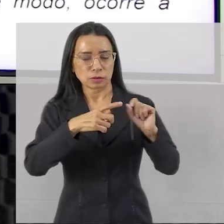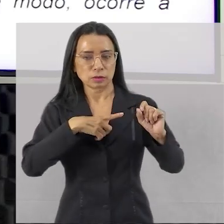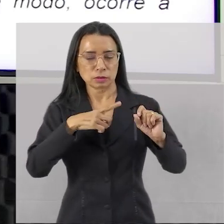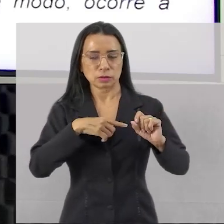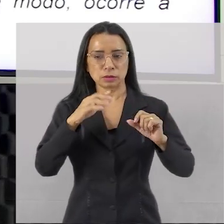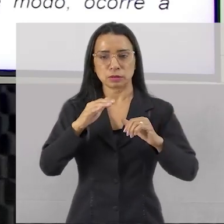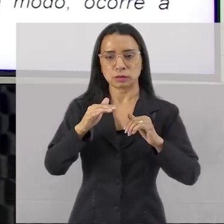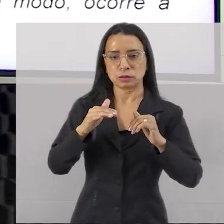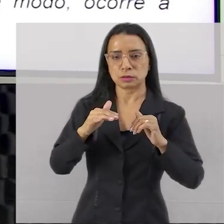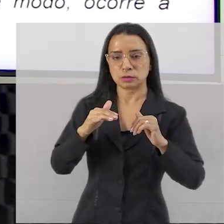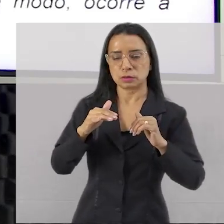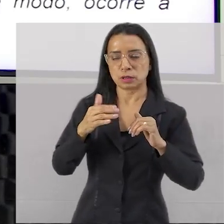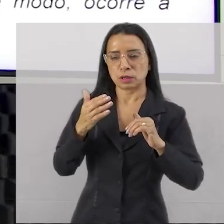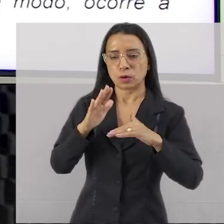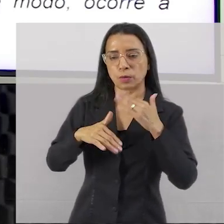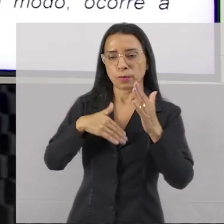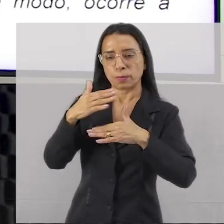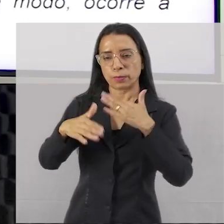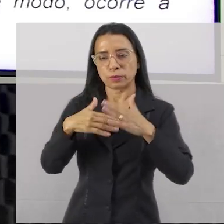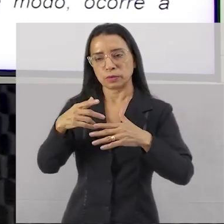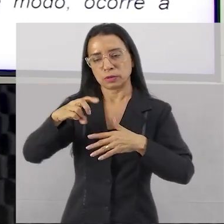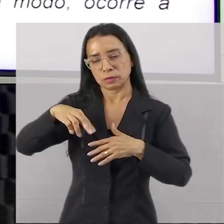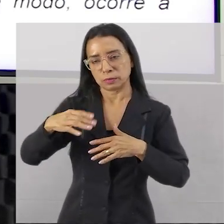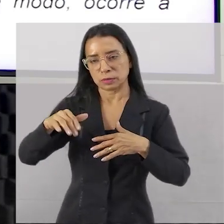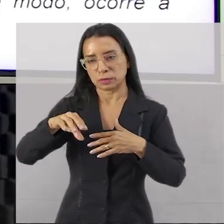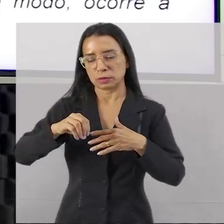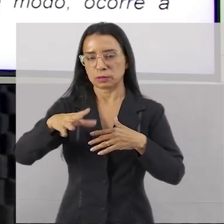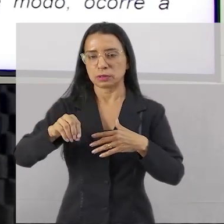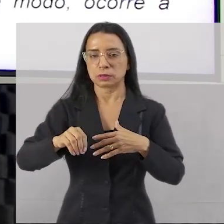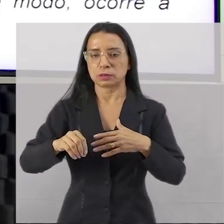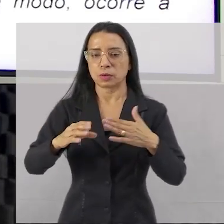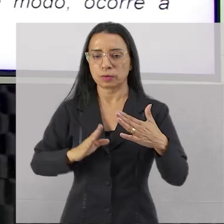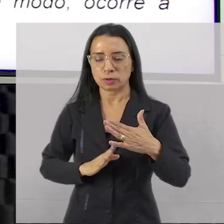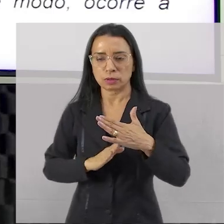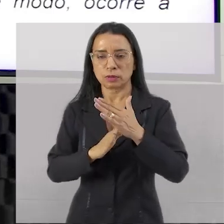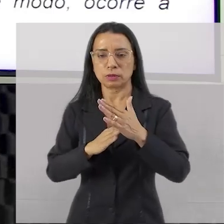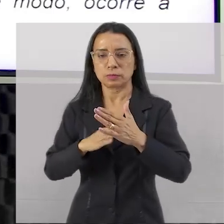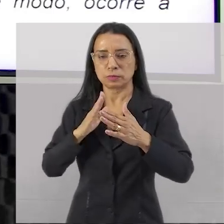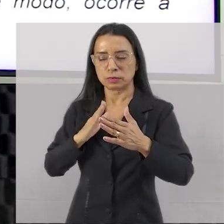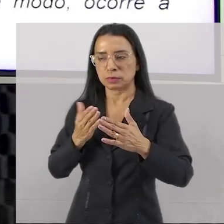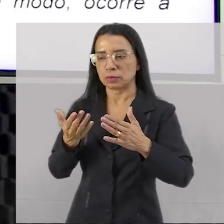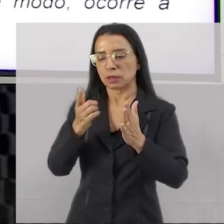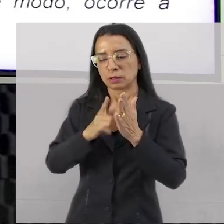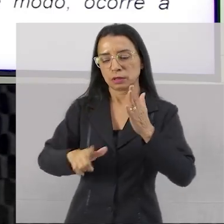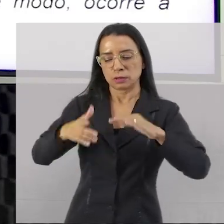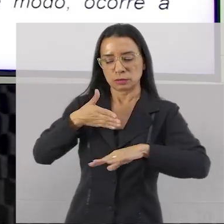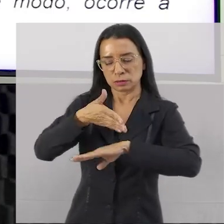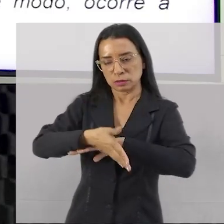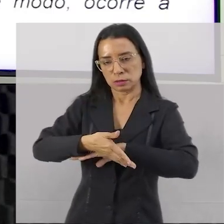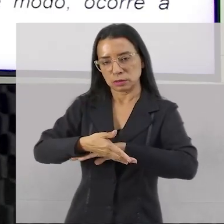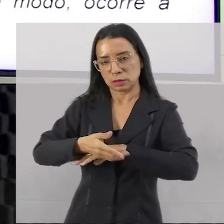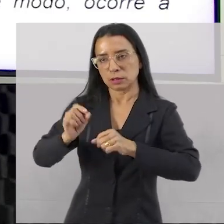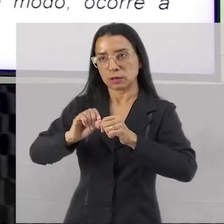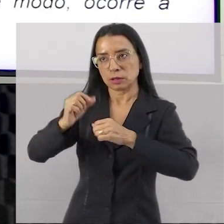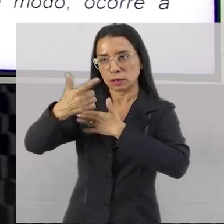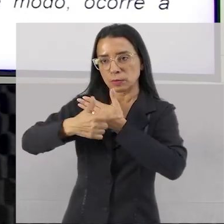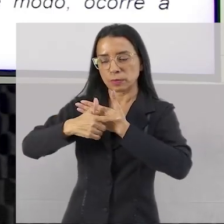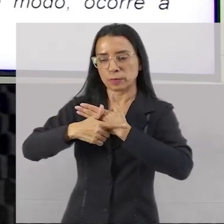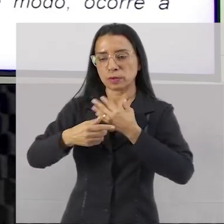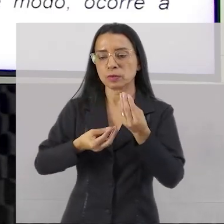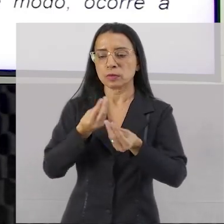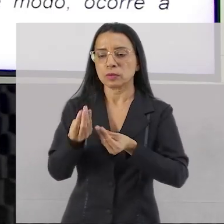um processo de massificação que impede a literatura de entrar e exercer seu papel, e eu vou ter como consequência o